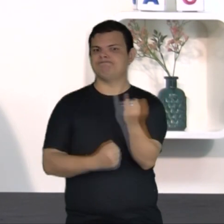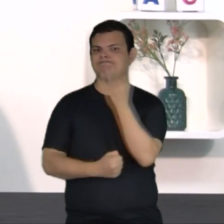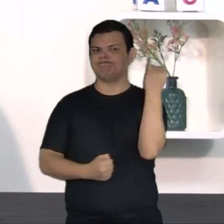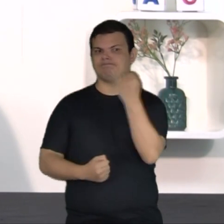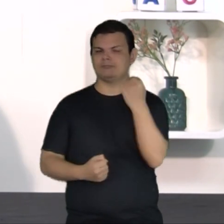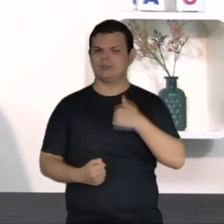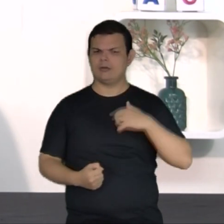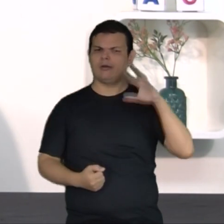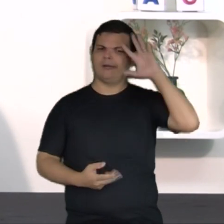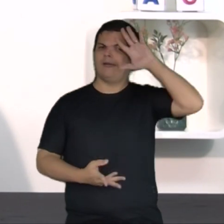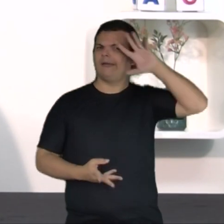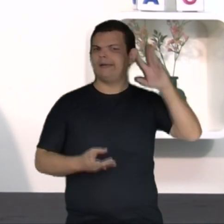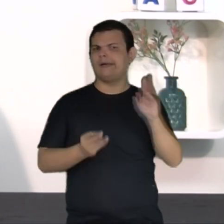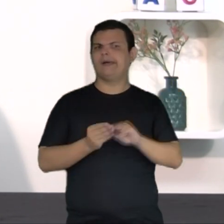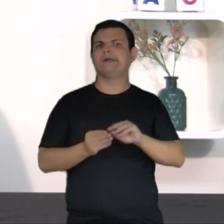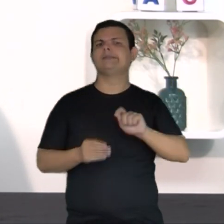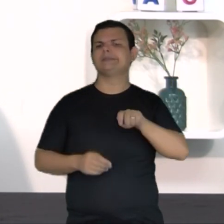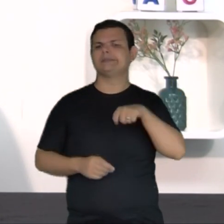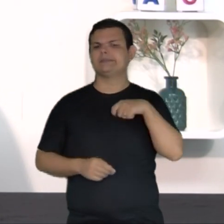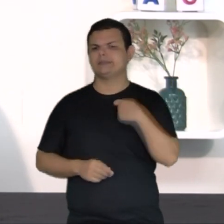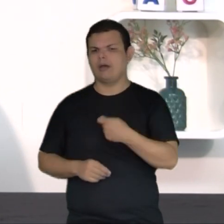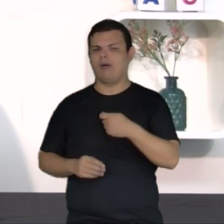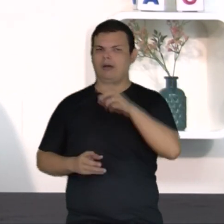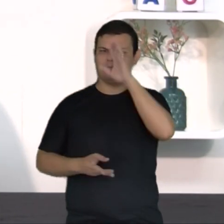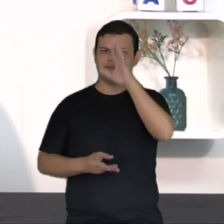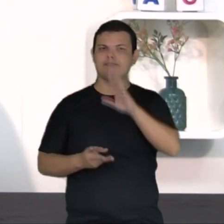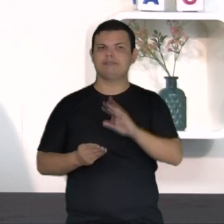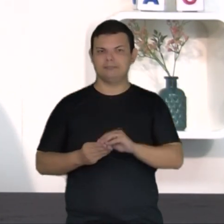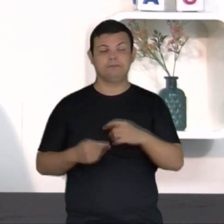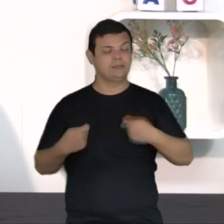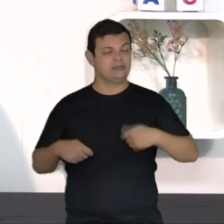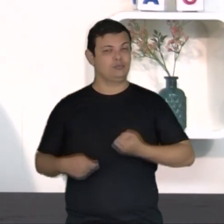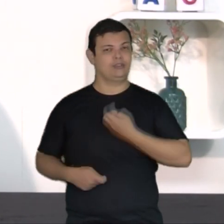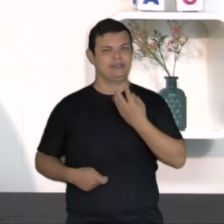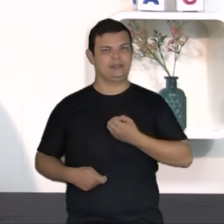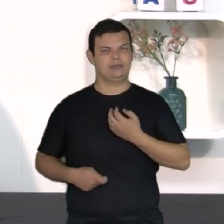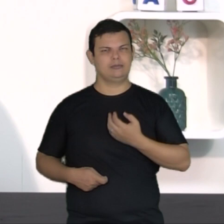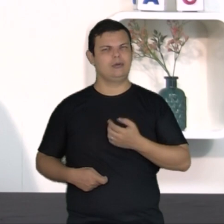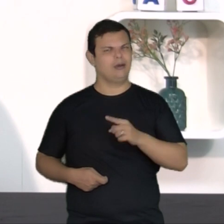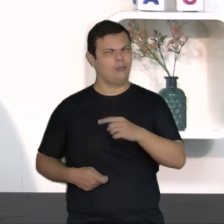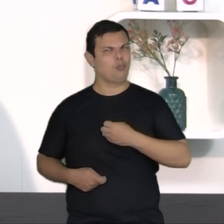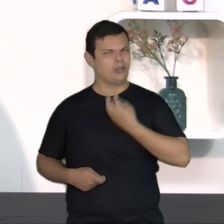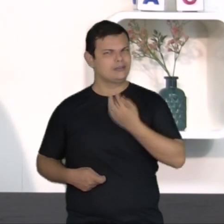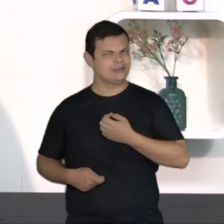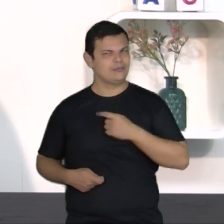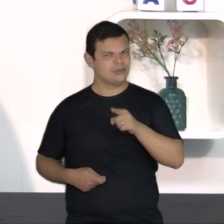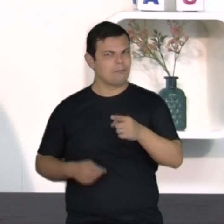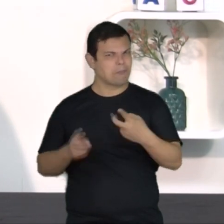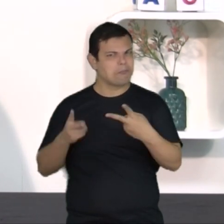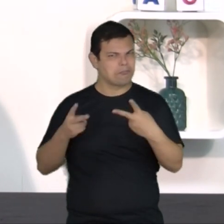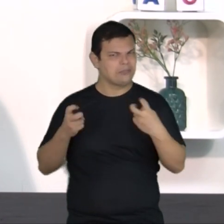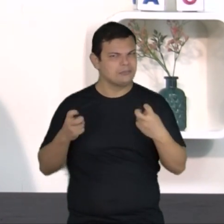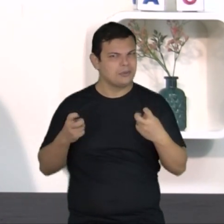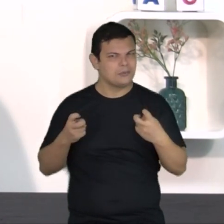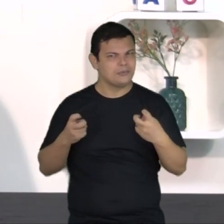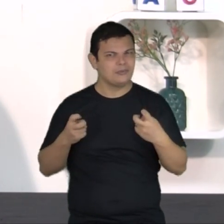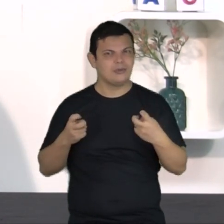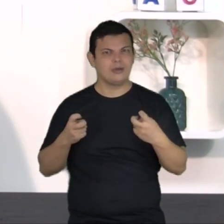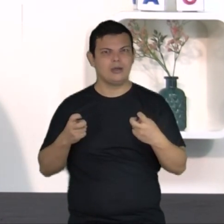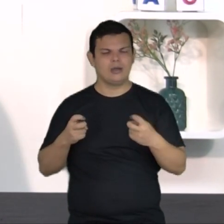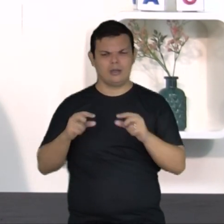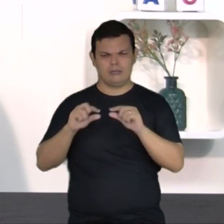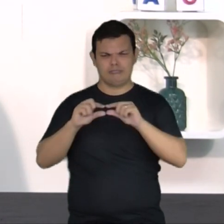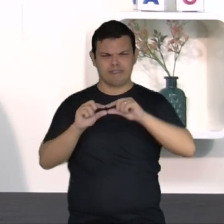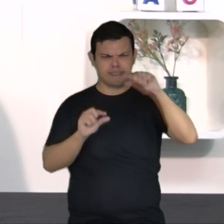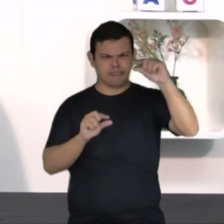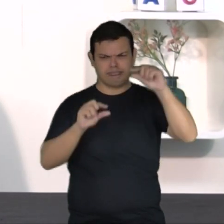possa compreender o significado total da poesia. Inclusive, nesse poema que a gente acabou de ver, não sei se vocês perceberam, mas os